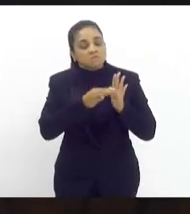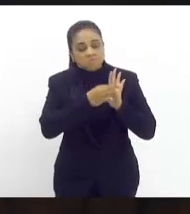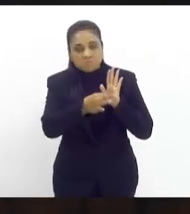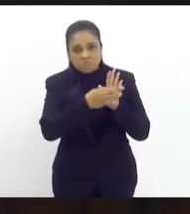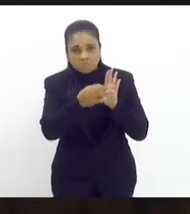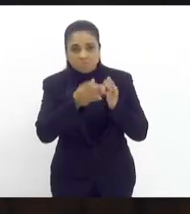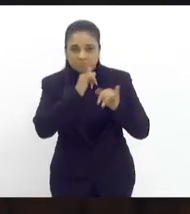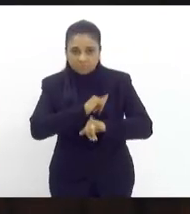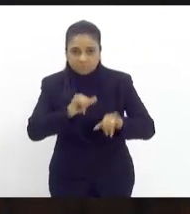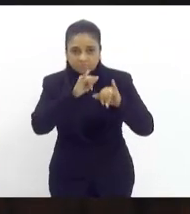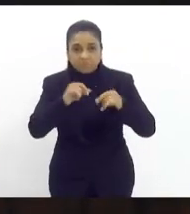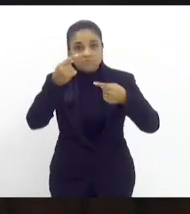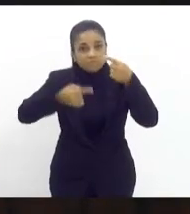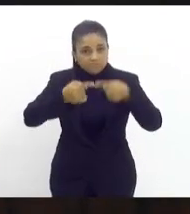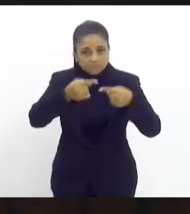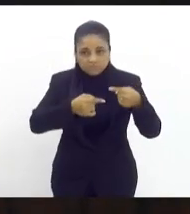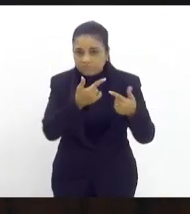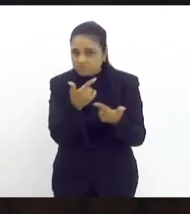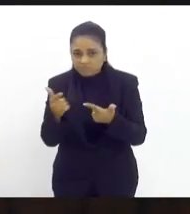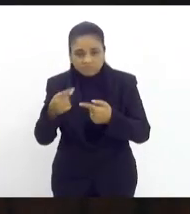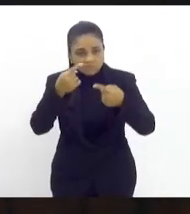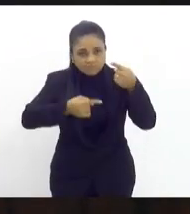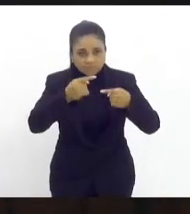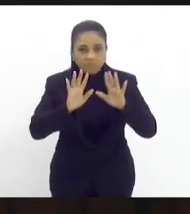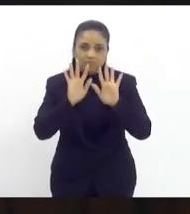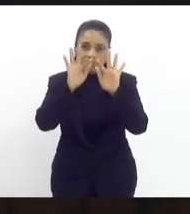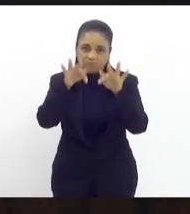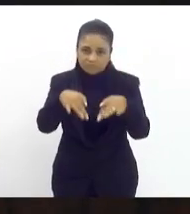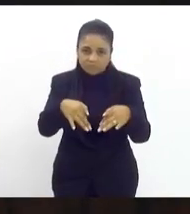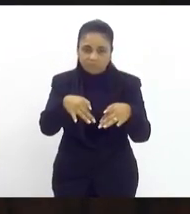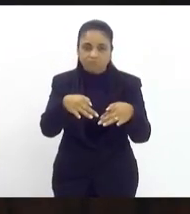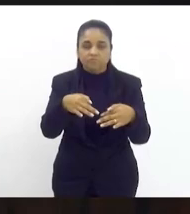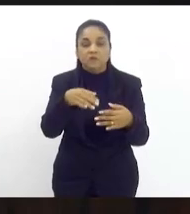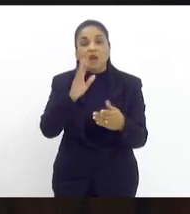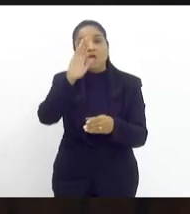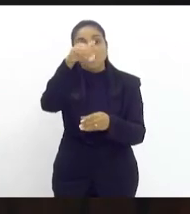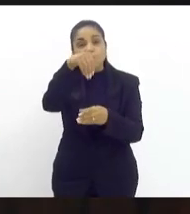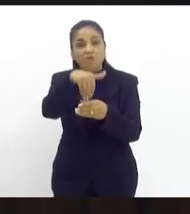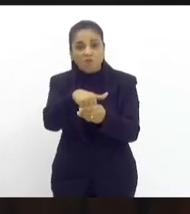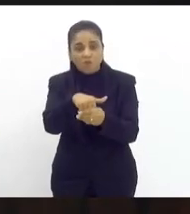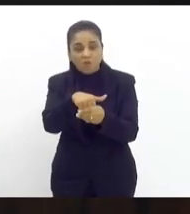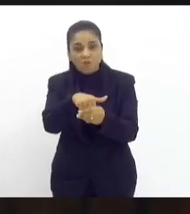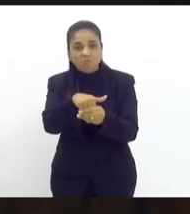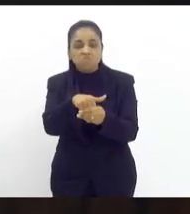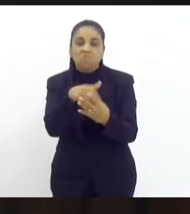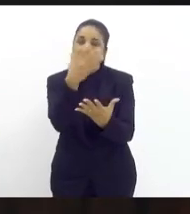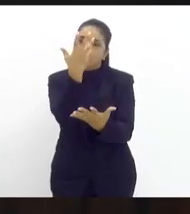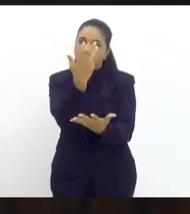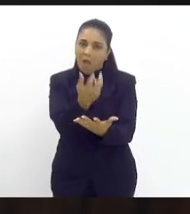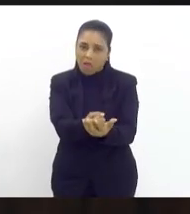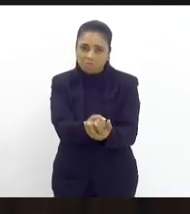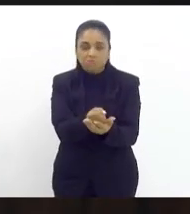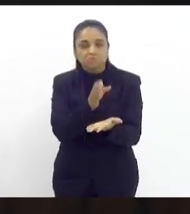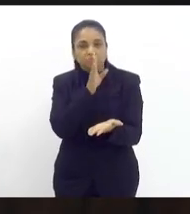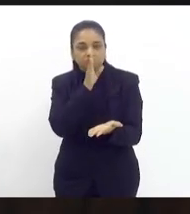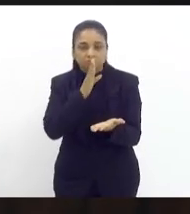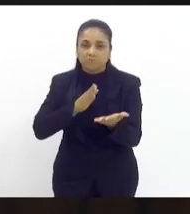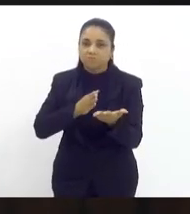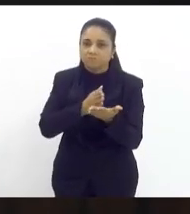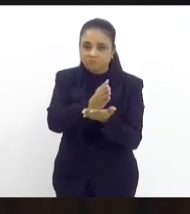em discussão não havendo quem que discutir encerrada discussão em votação senhores que a própria irmã Neusa Como estão